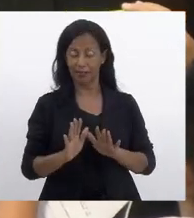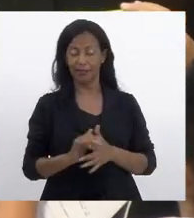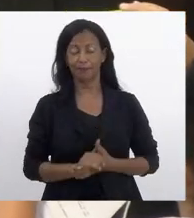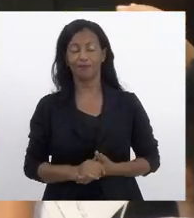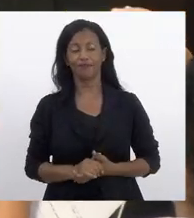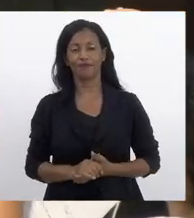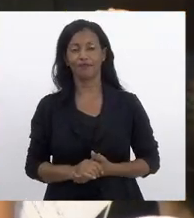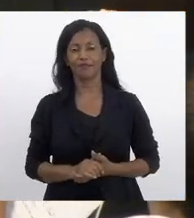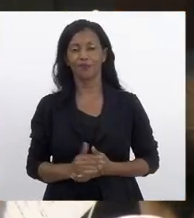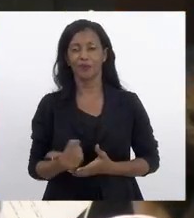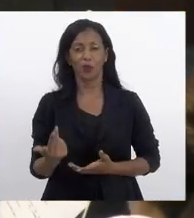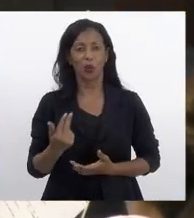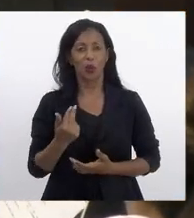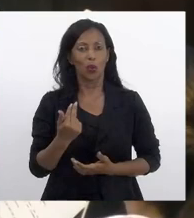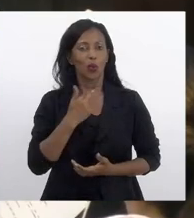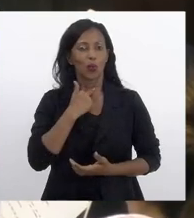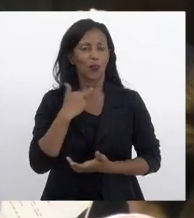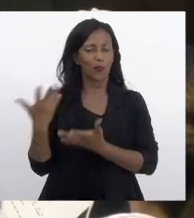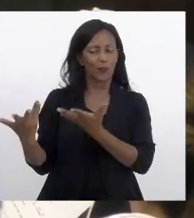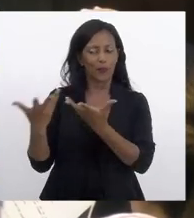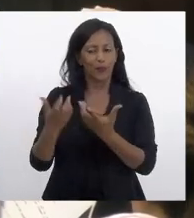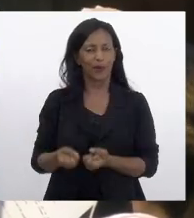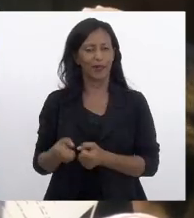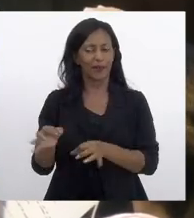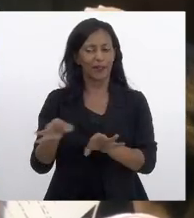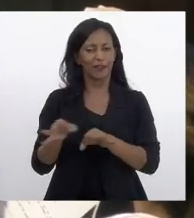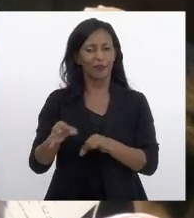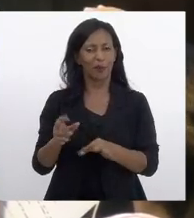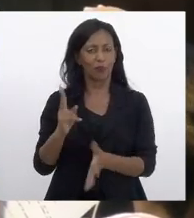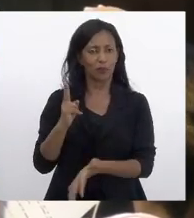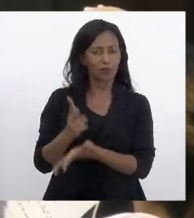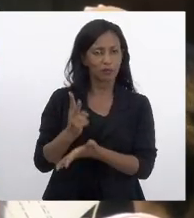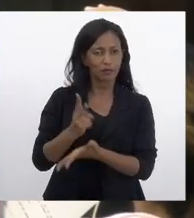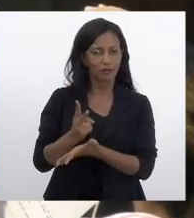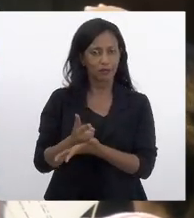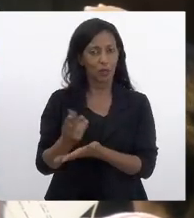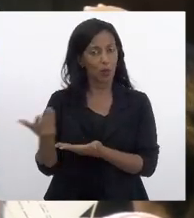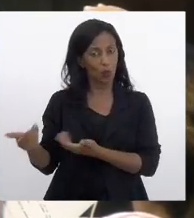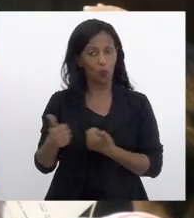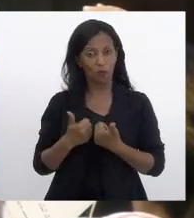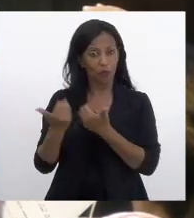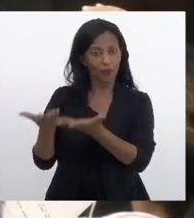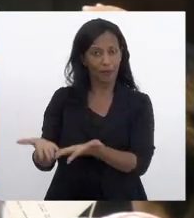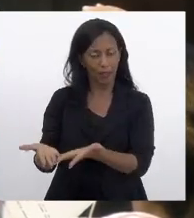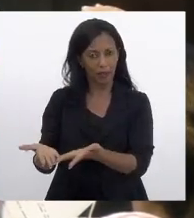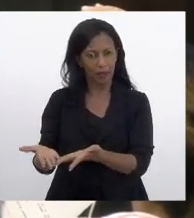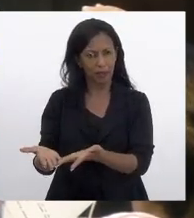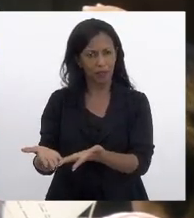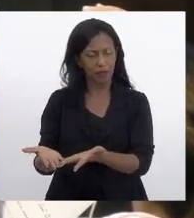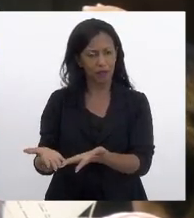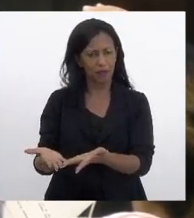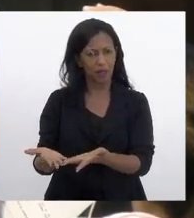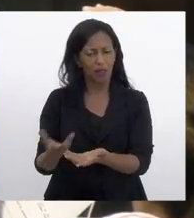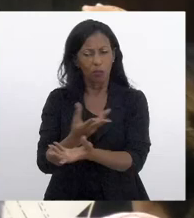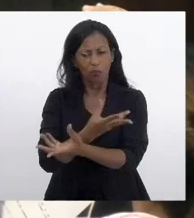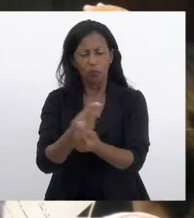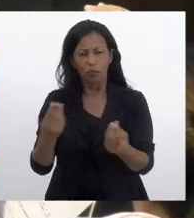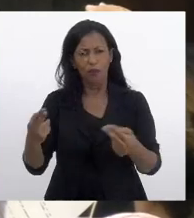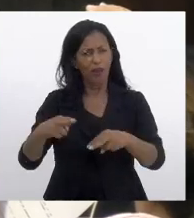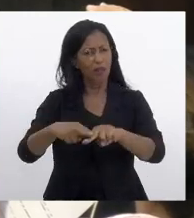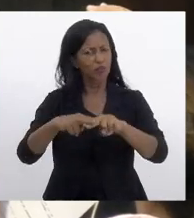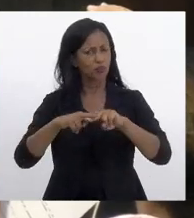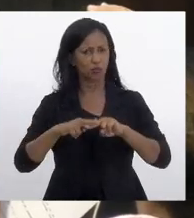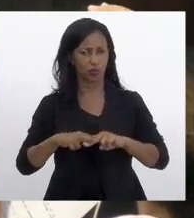é inaceitável que as condições permaneçam como estão dadas, por várias razões. Por várias